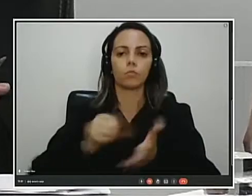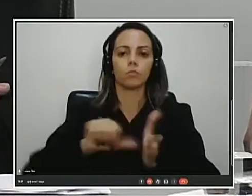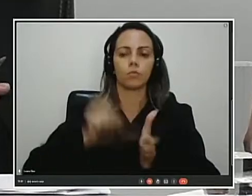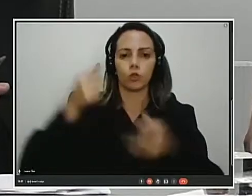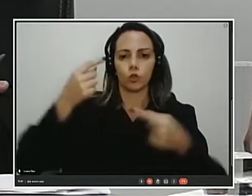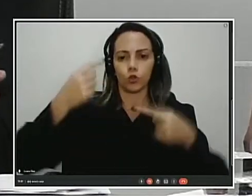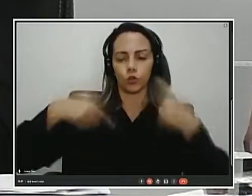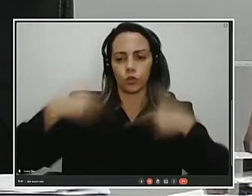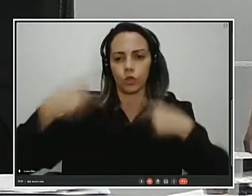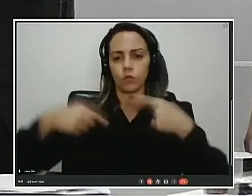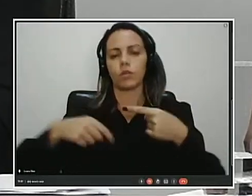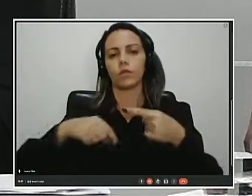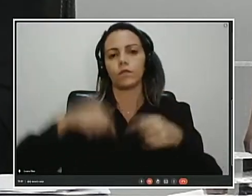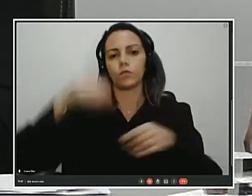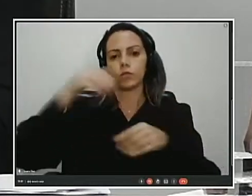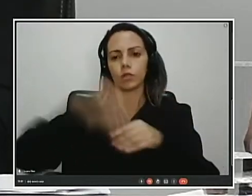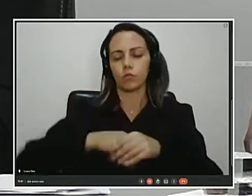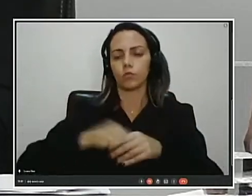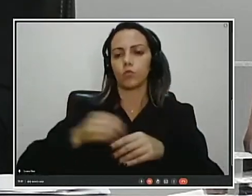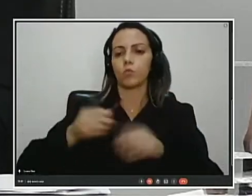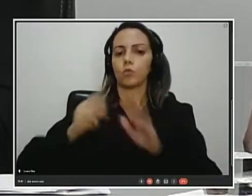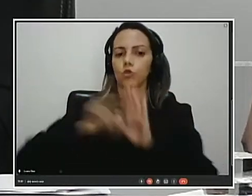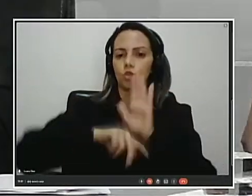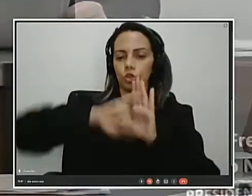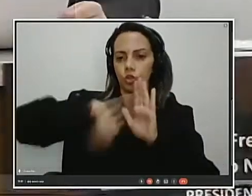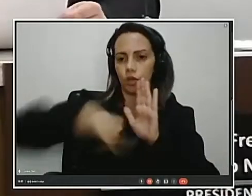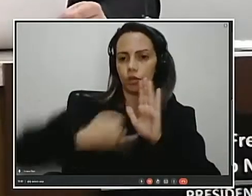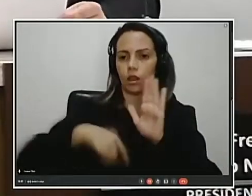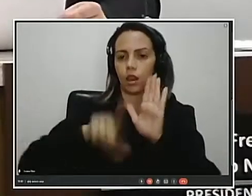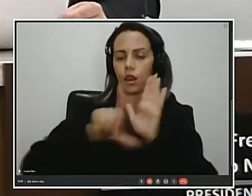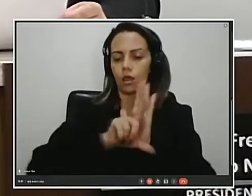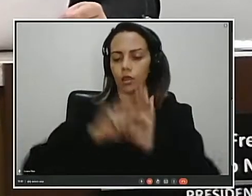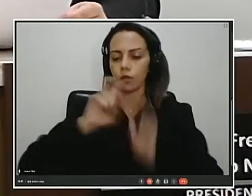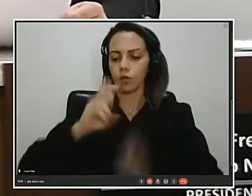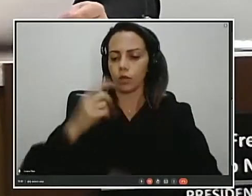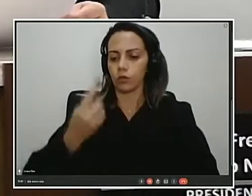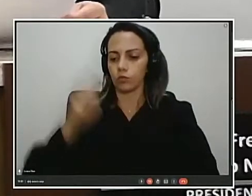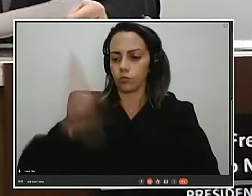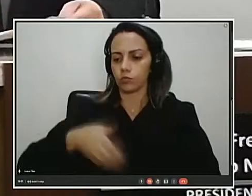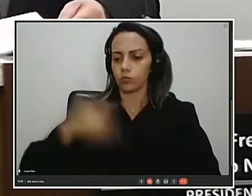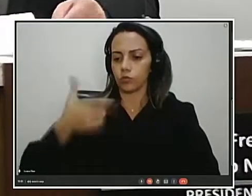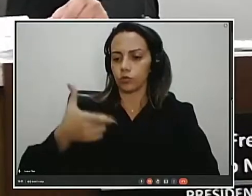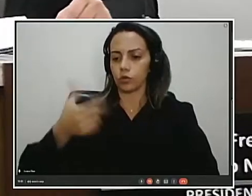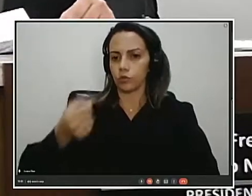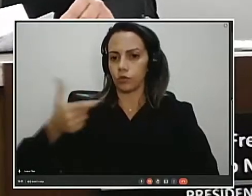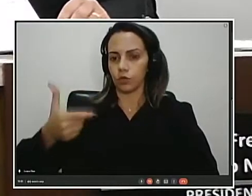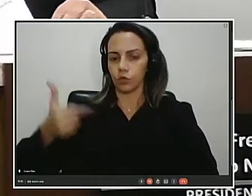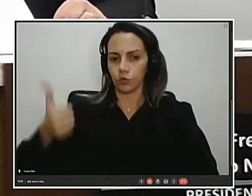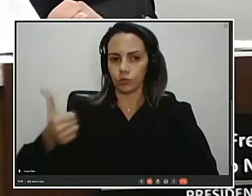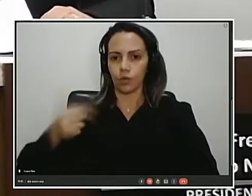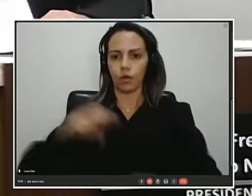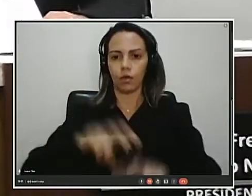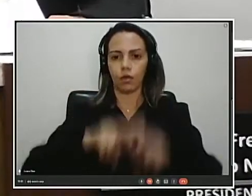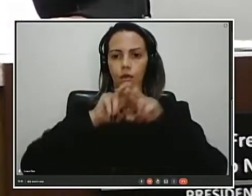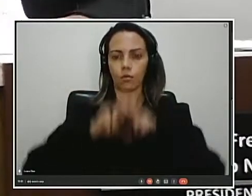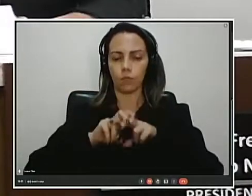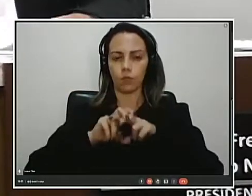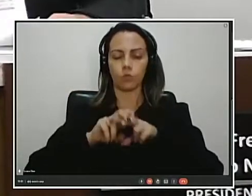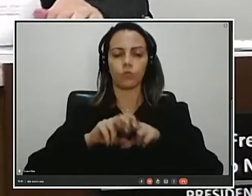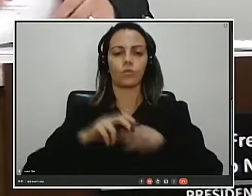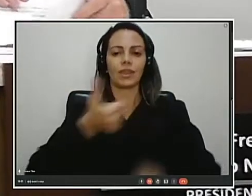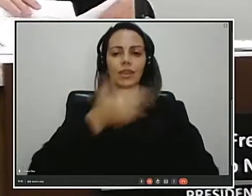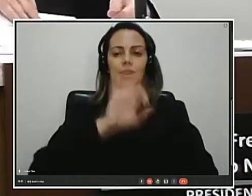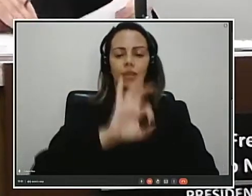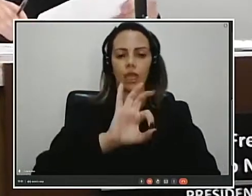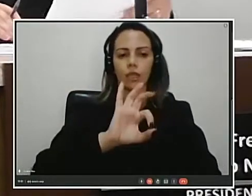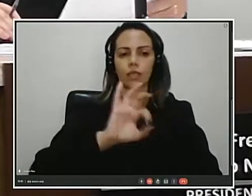votação o projeto de lei ordinária número 51 de 2021. Requerimentos. Número 10 de 2022, da